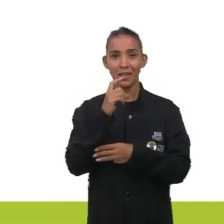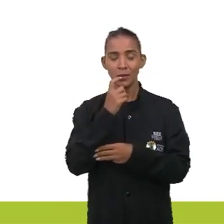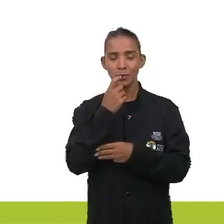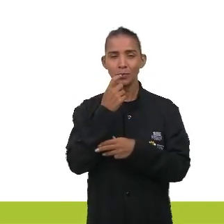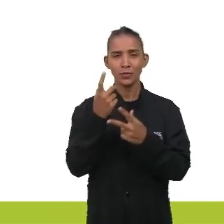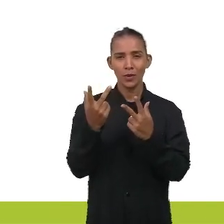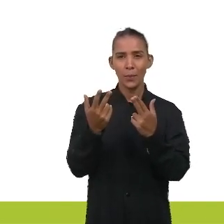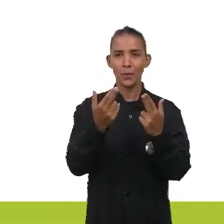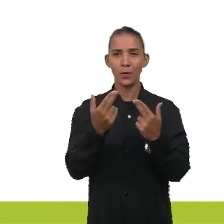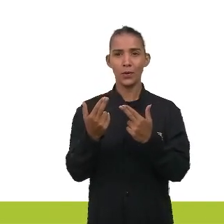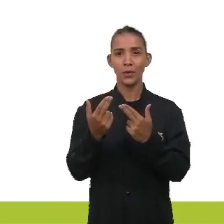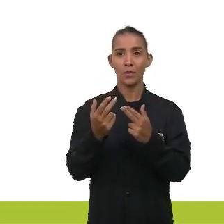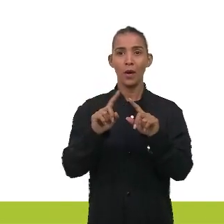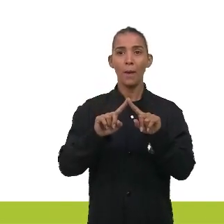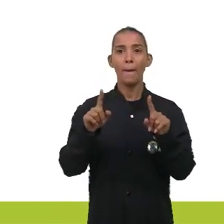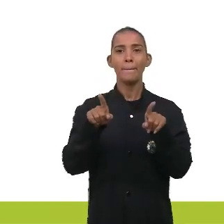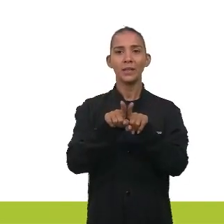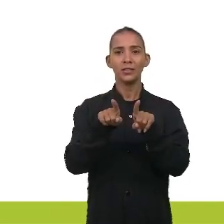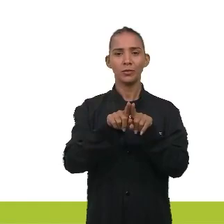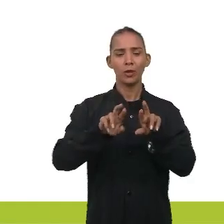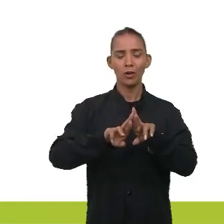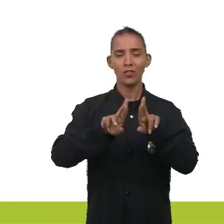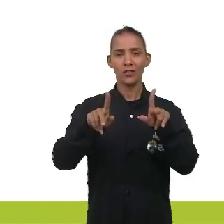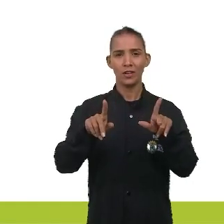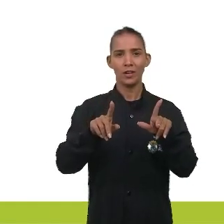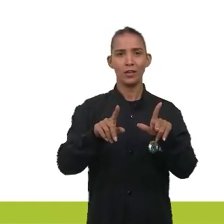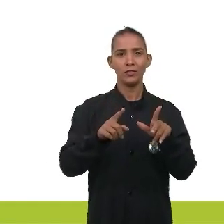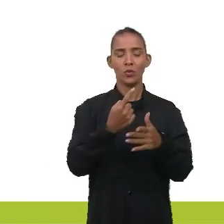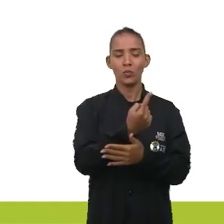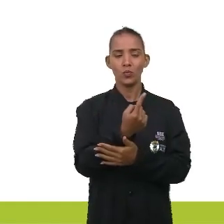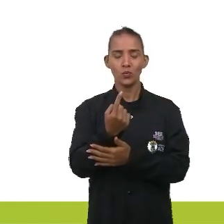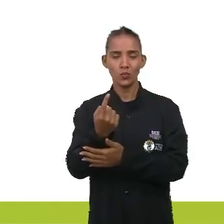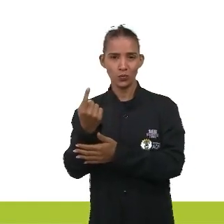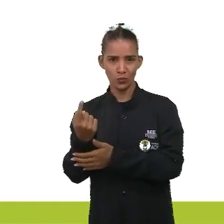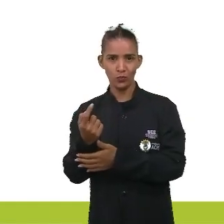primeiros sabores e nenhuma do último sabor, e assim por diante.